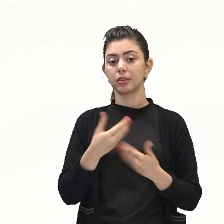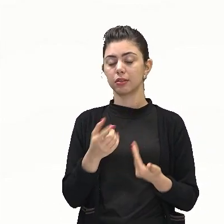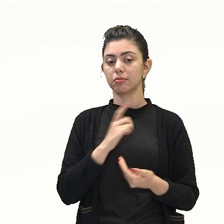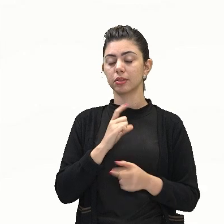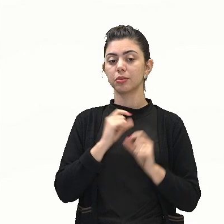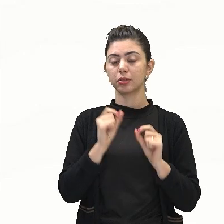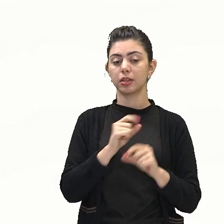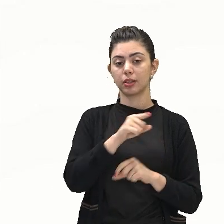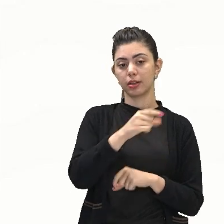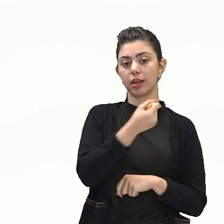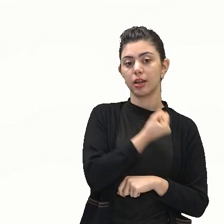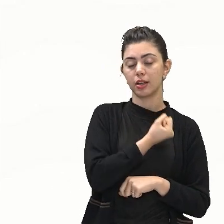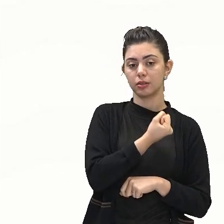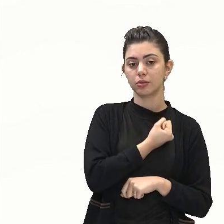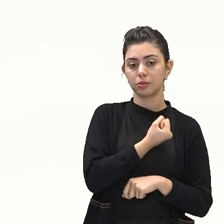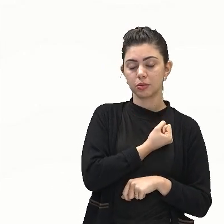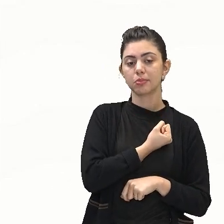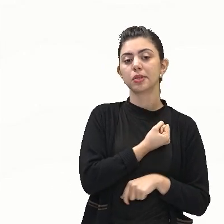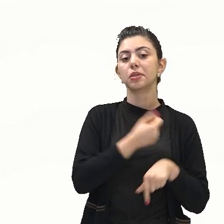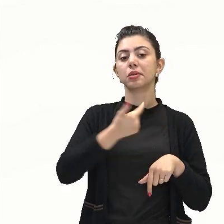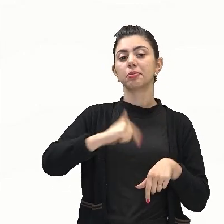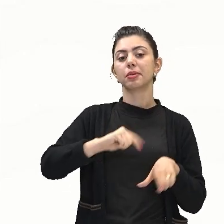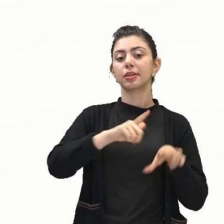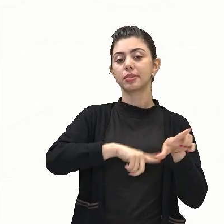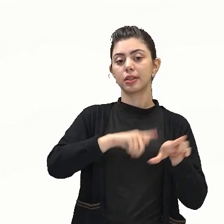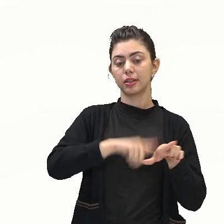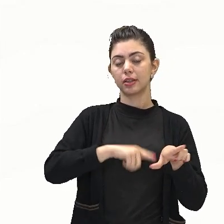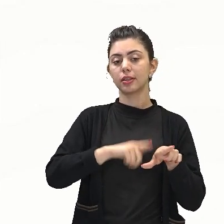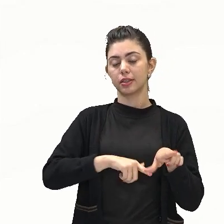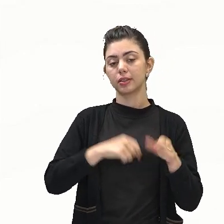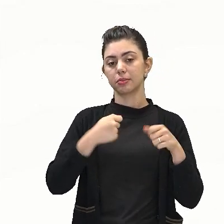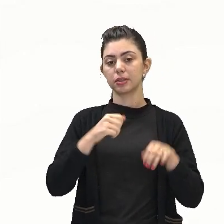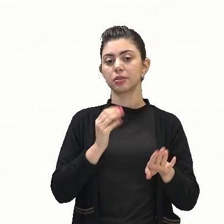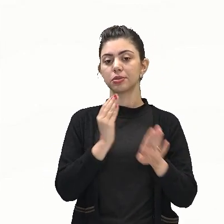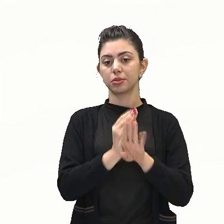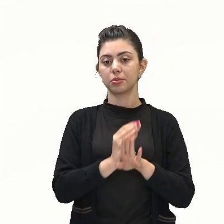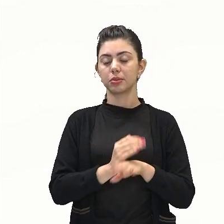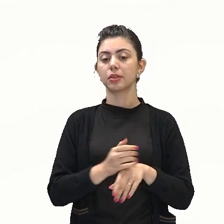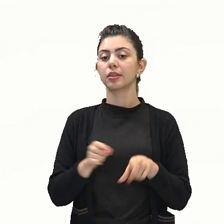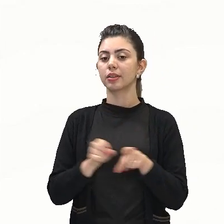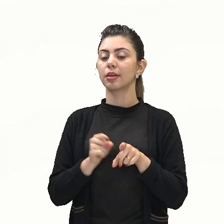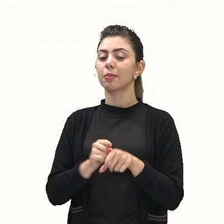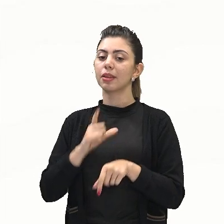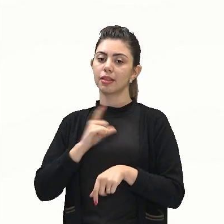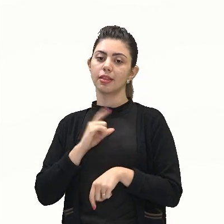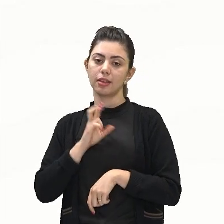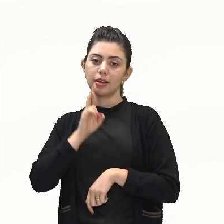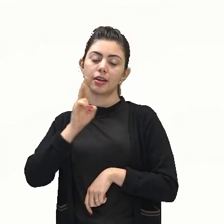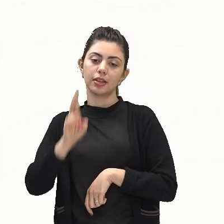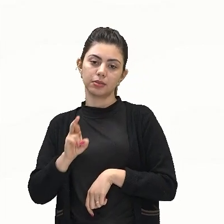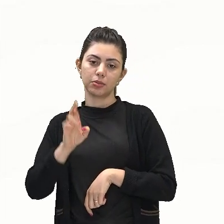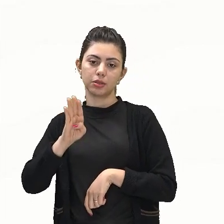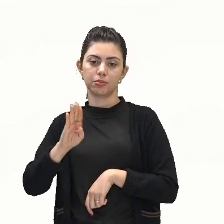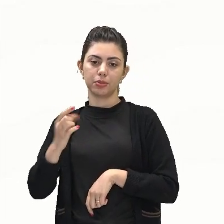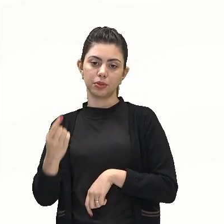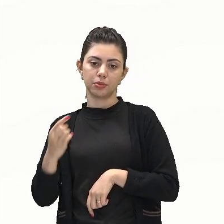nossas incógnitas e temos o nosso termo independente,